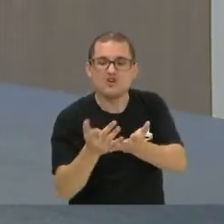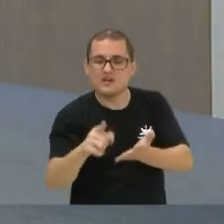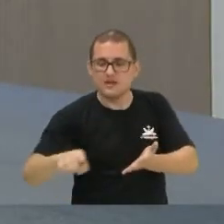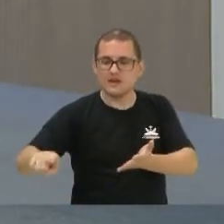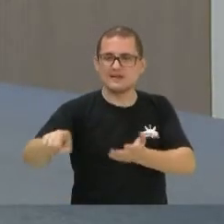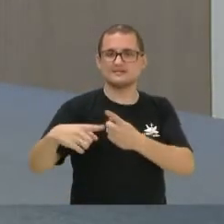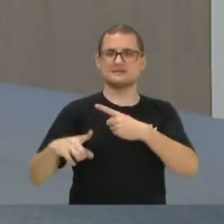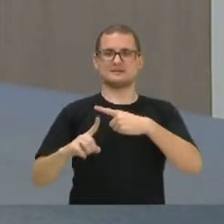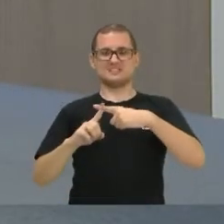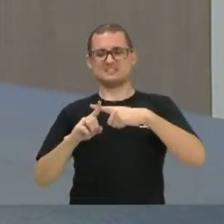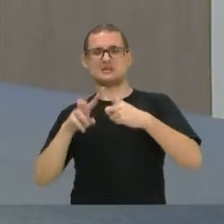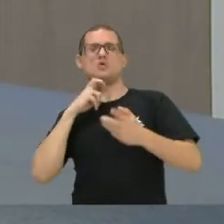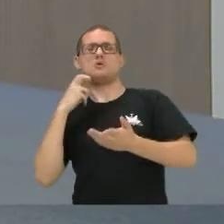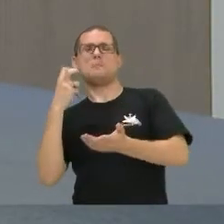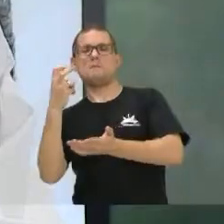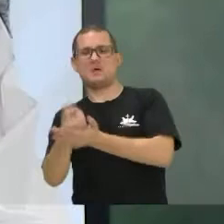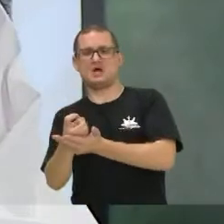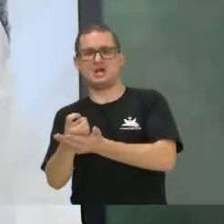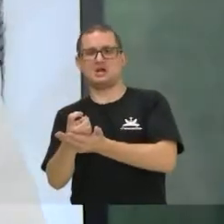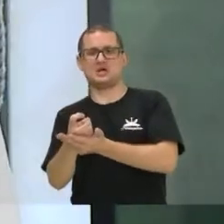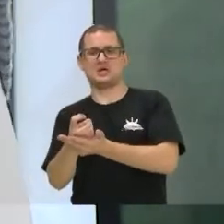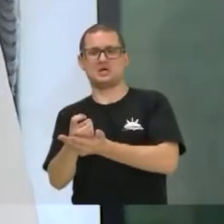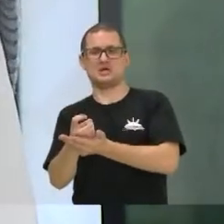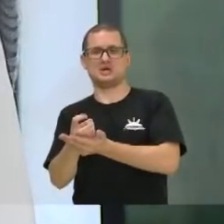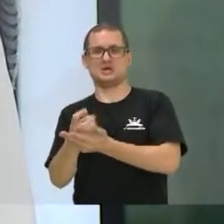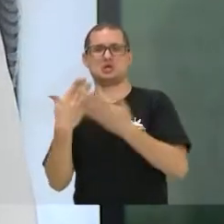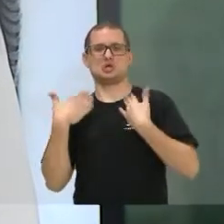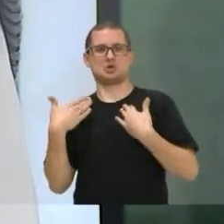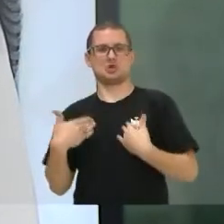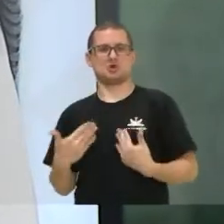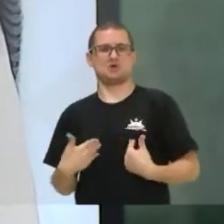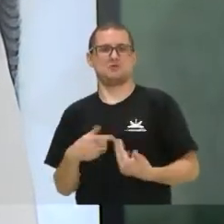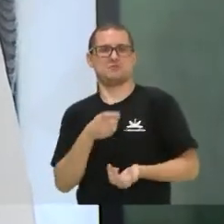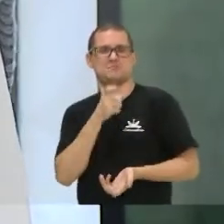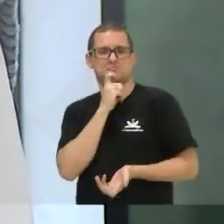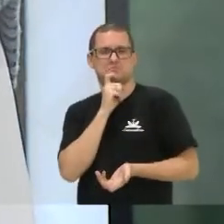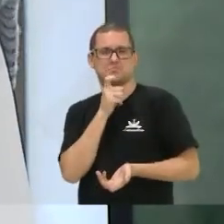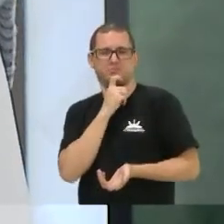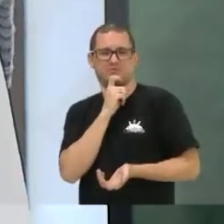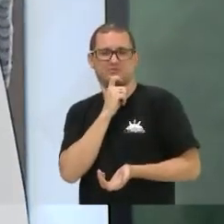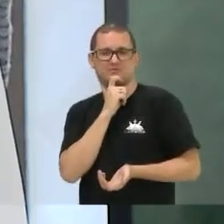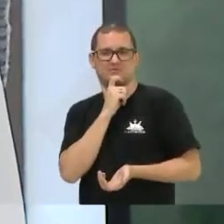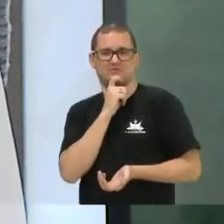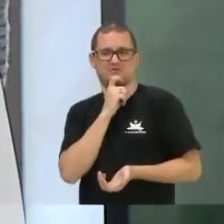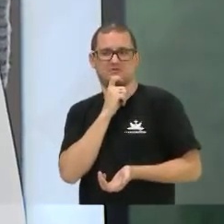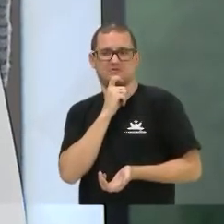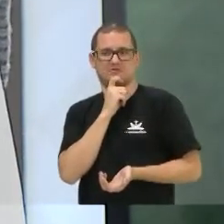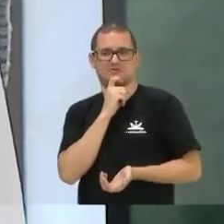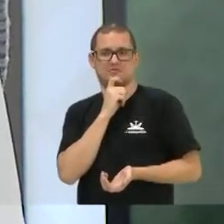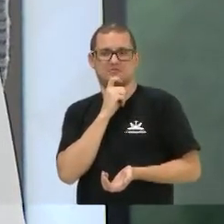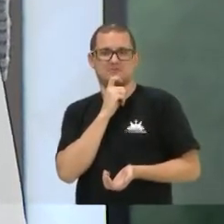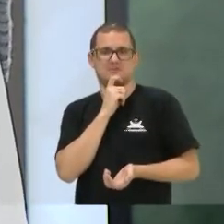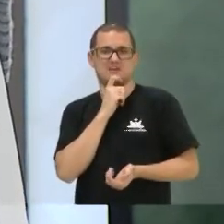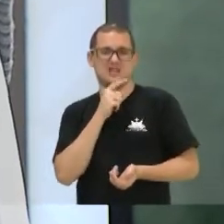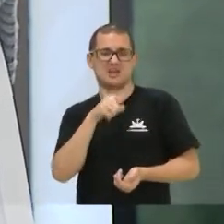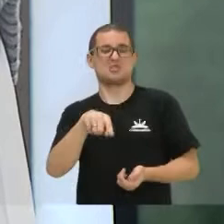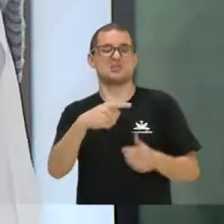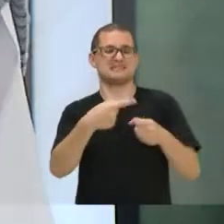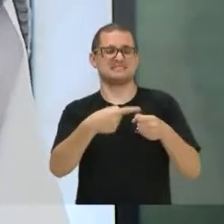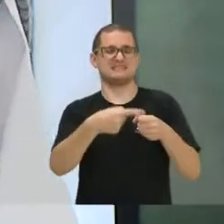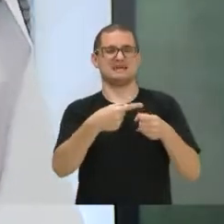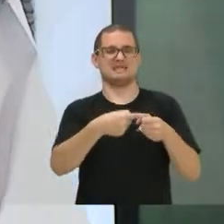da cidade da grande cidade lugar da presença dos potentados do mundo que oprimem e